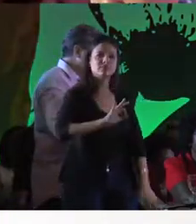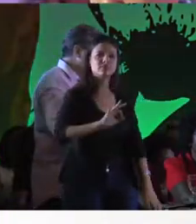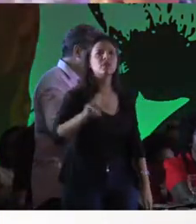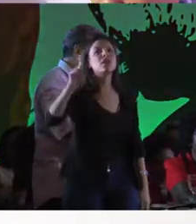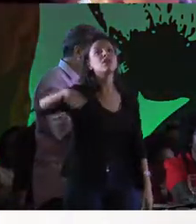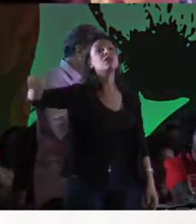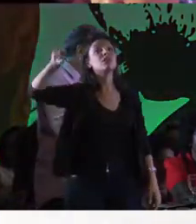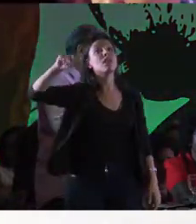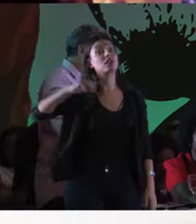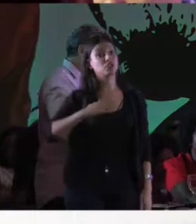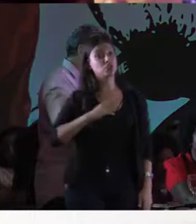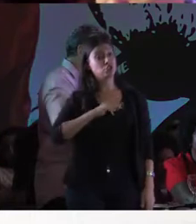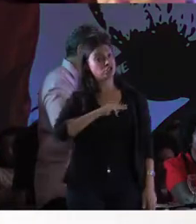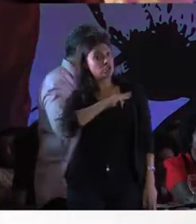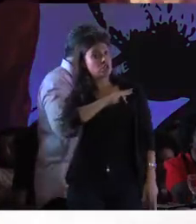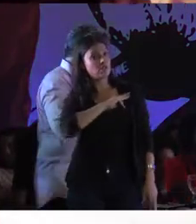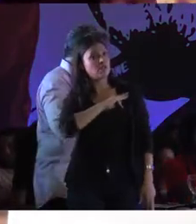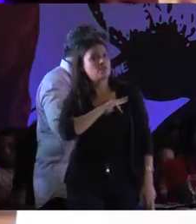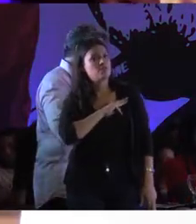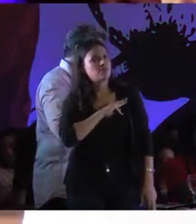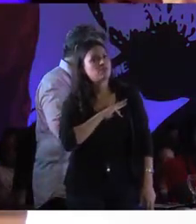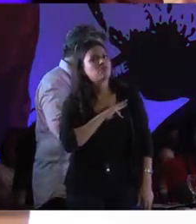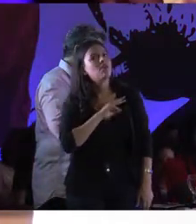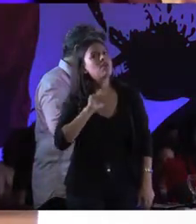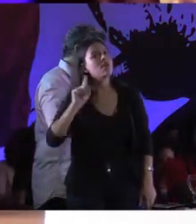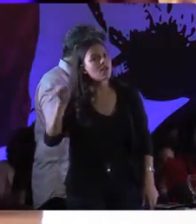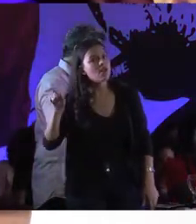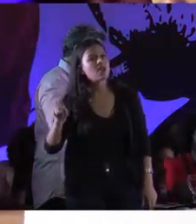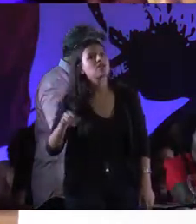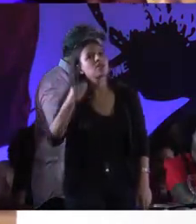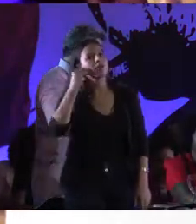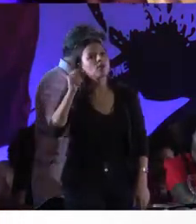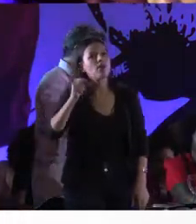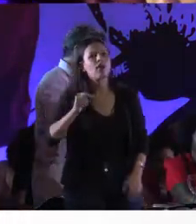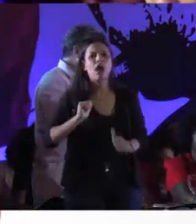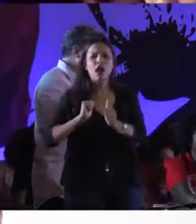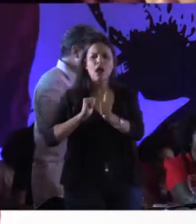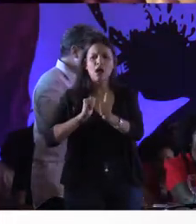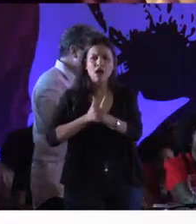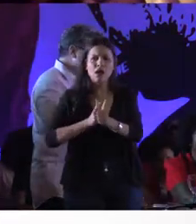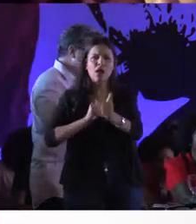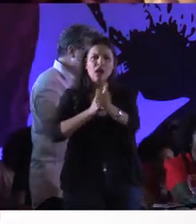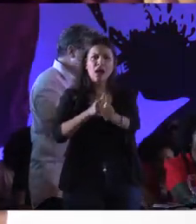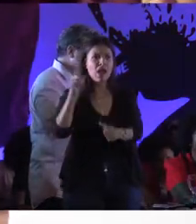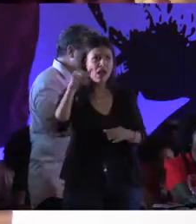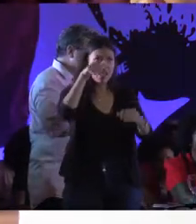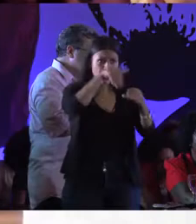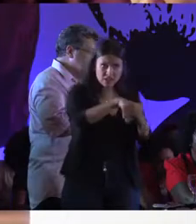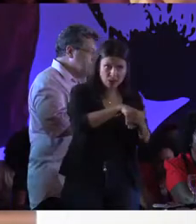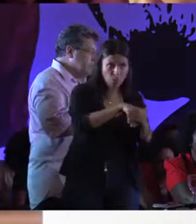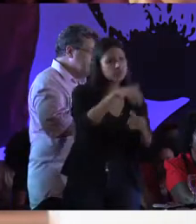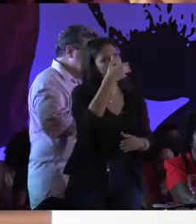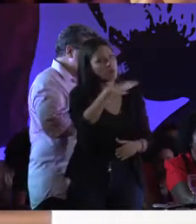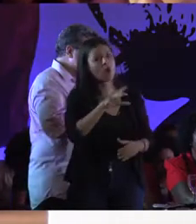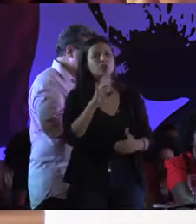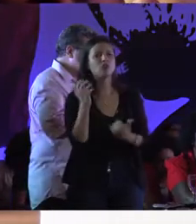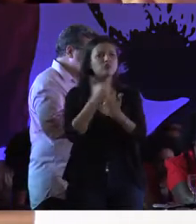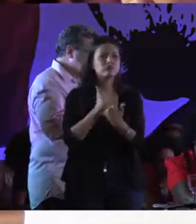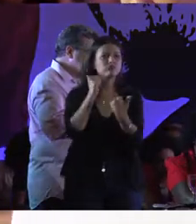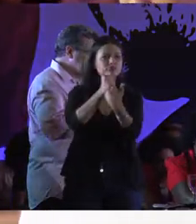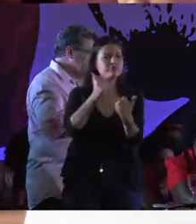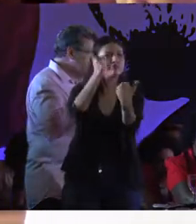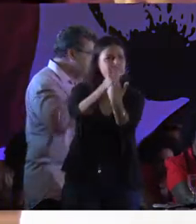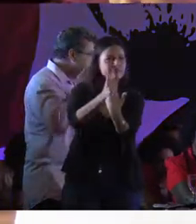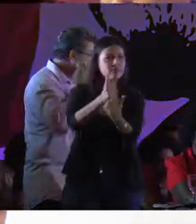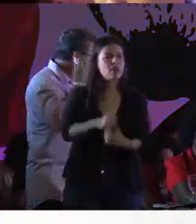generais, eles estão trabalhando com aproximações sucessivas. Eles não querem eleições. Para garantir eleições